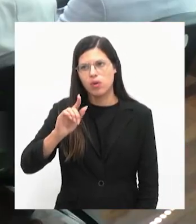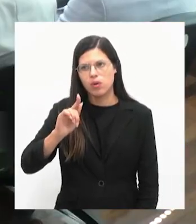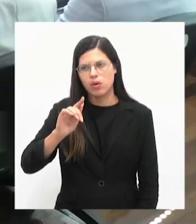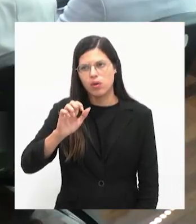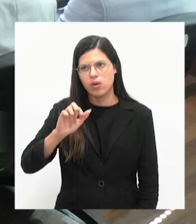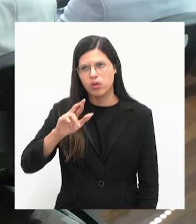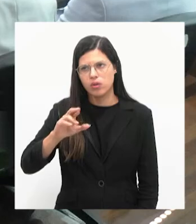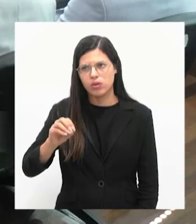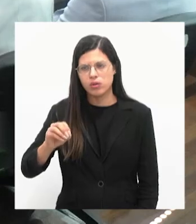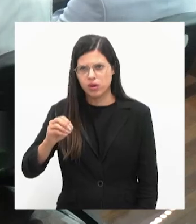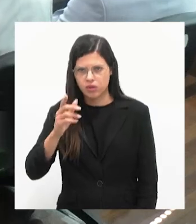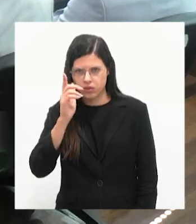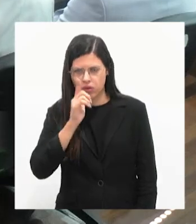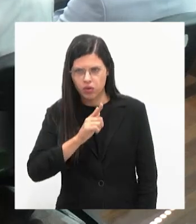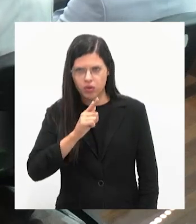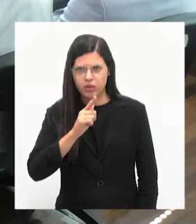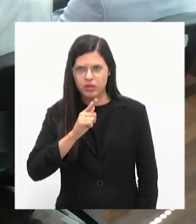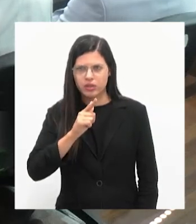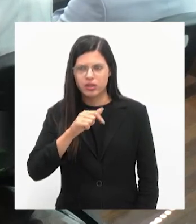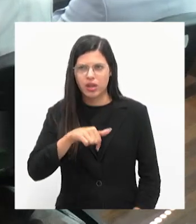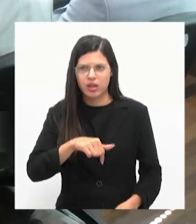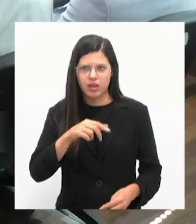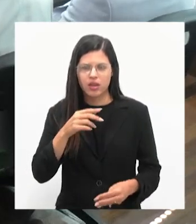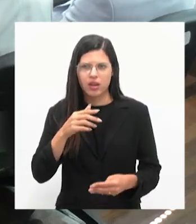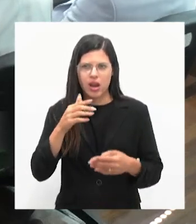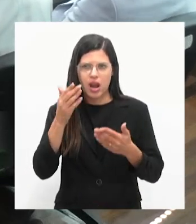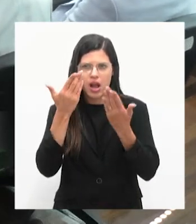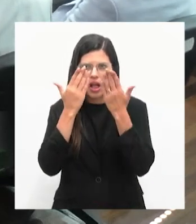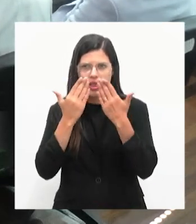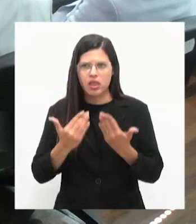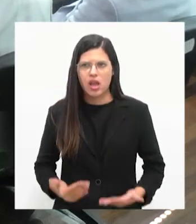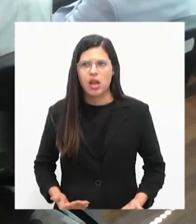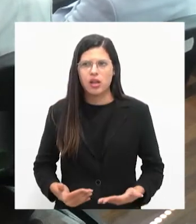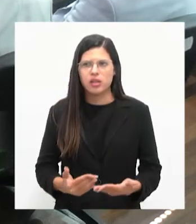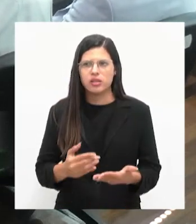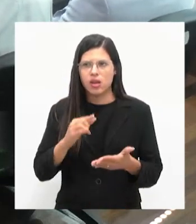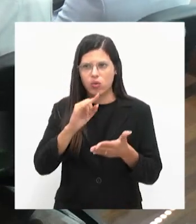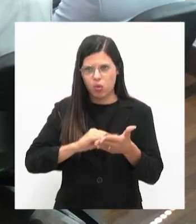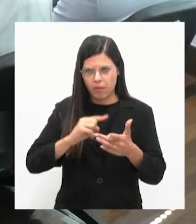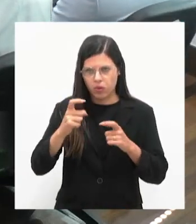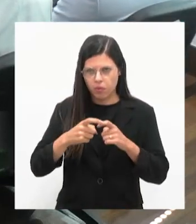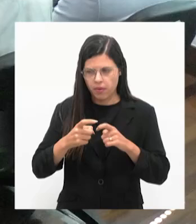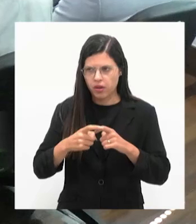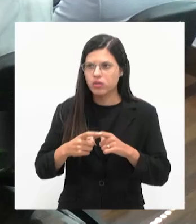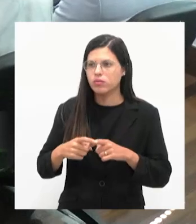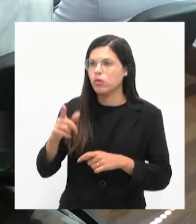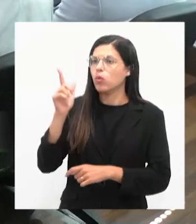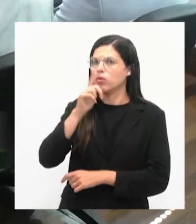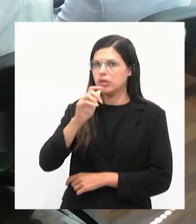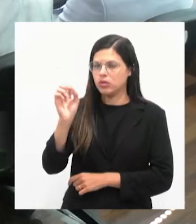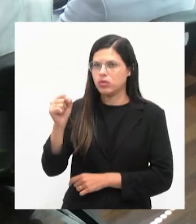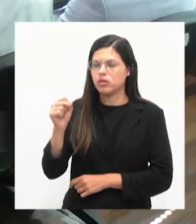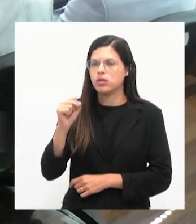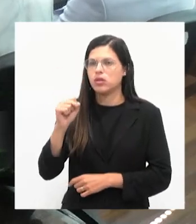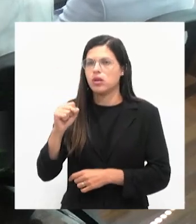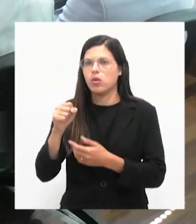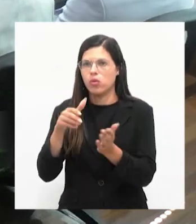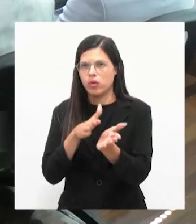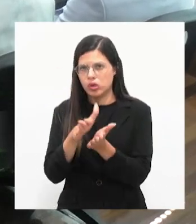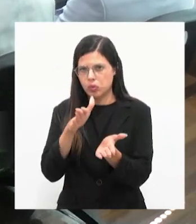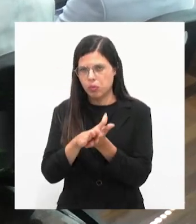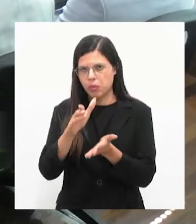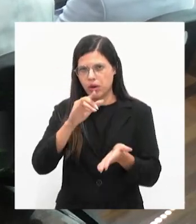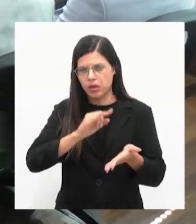à veracidade, às questões? Consigo. Quando nós emitimos atestados médicos, nós podemos pedir a qualquer